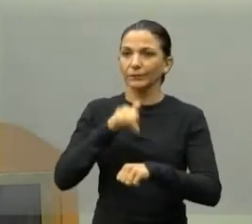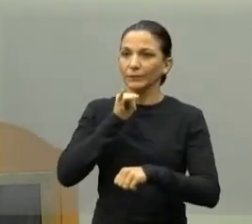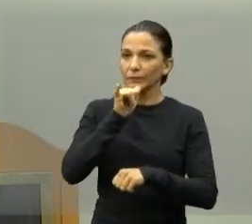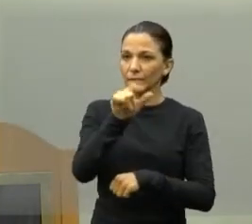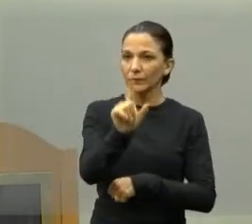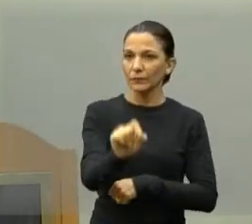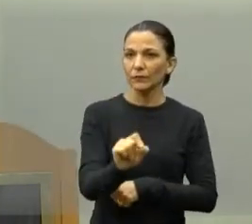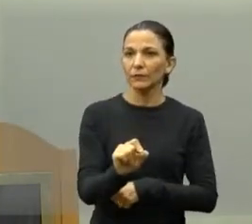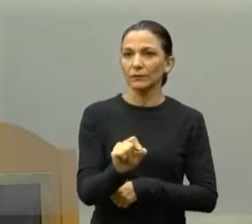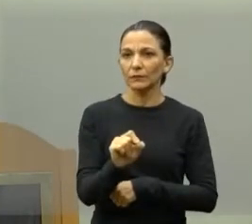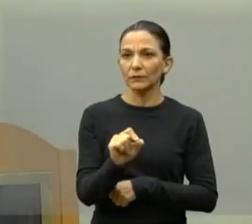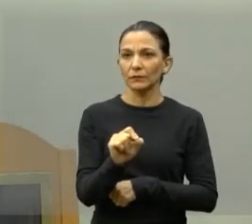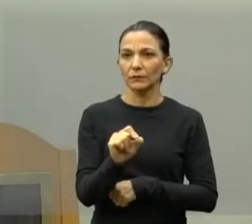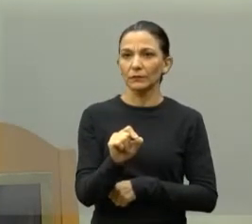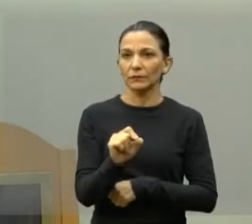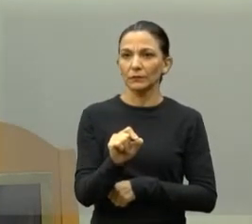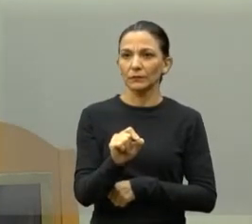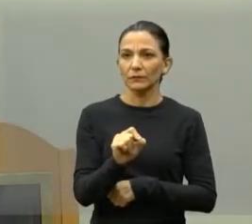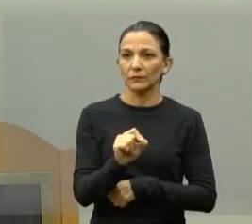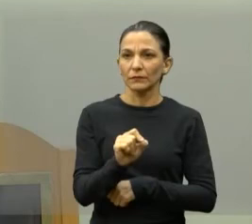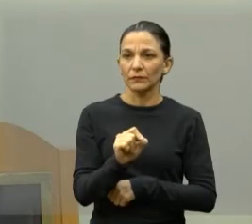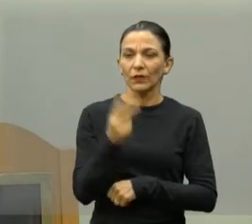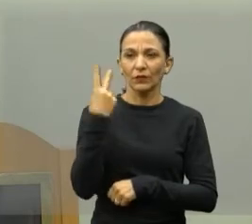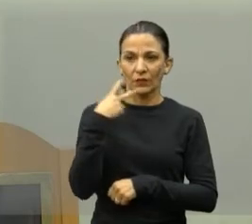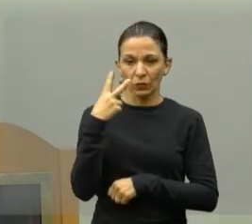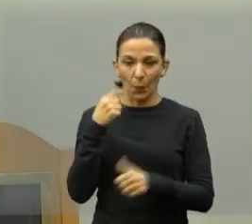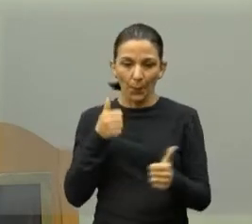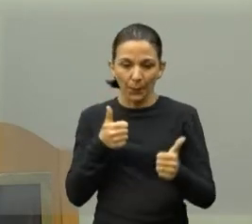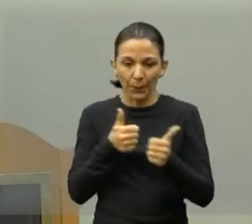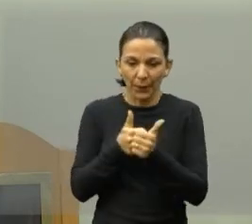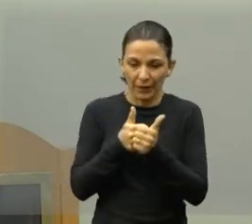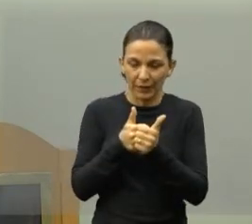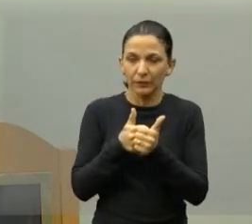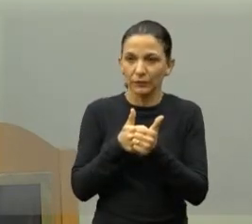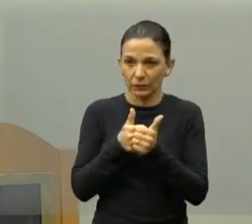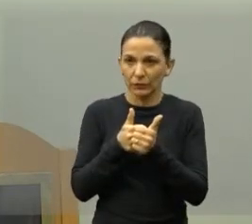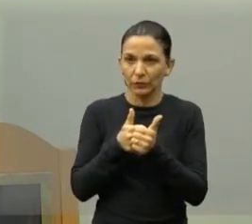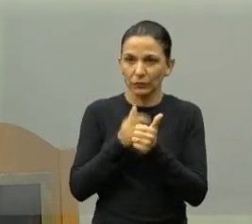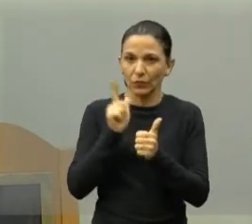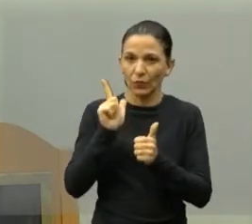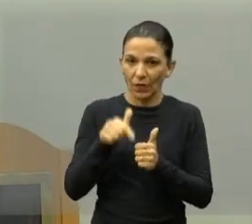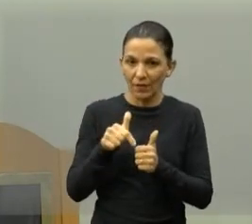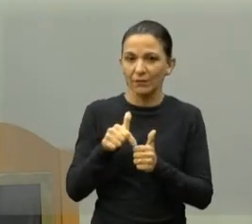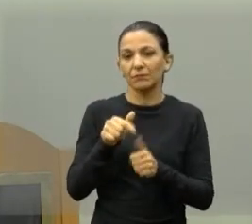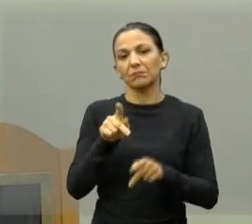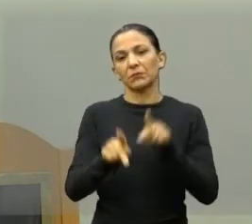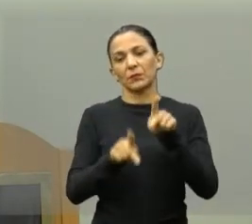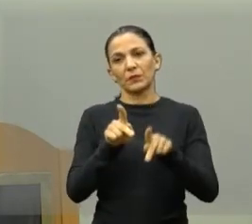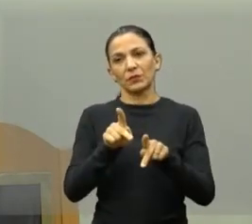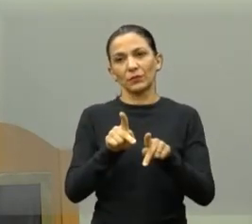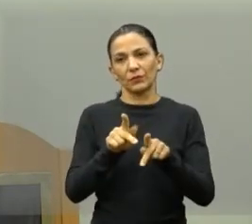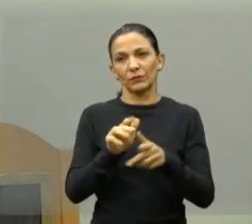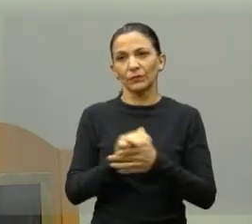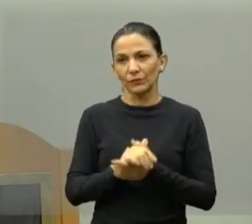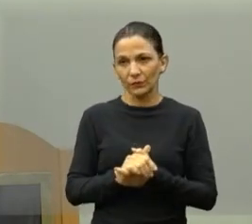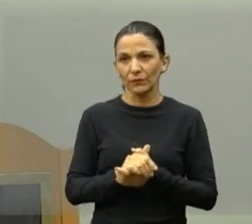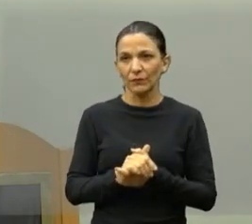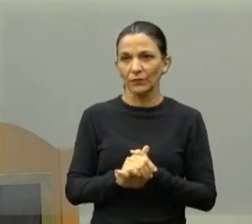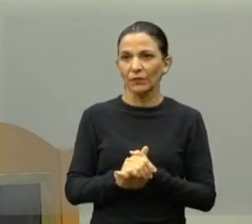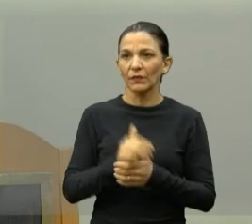que o agente político mais perto da população é os vereadores e